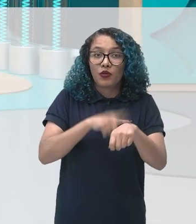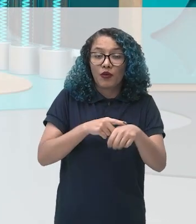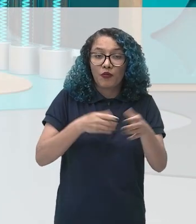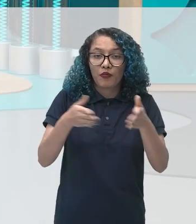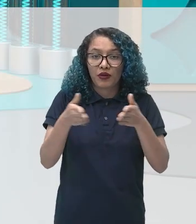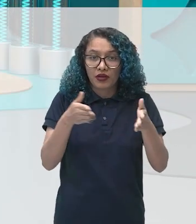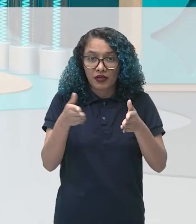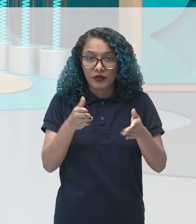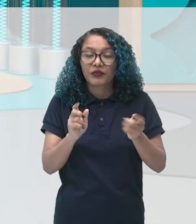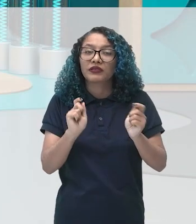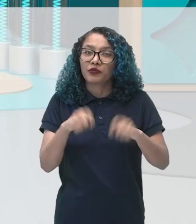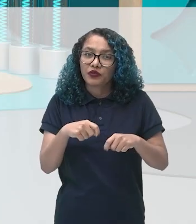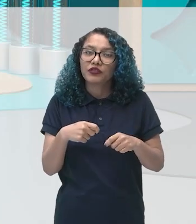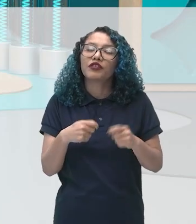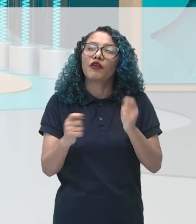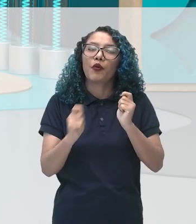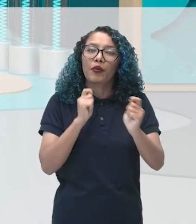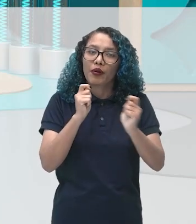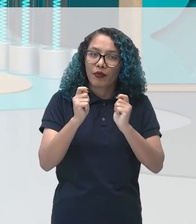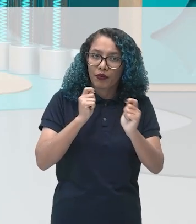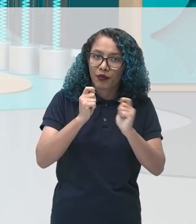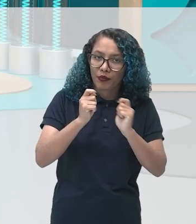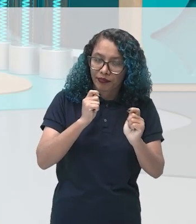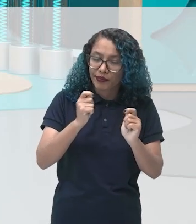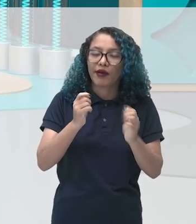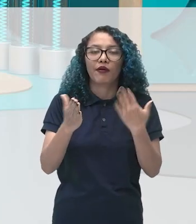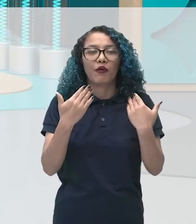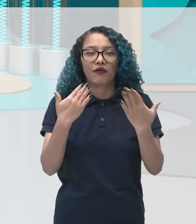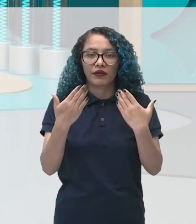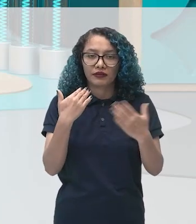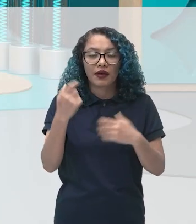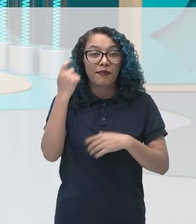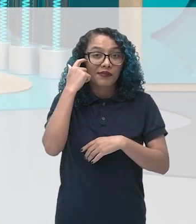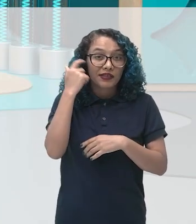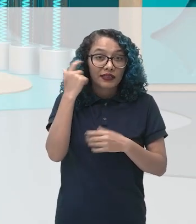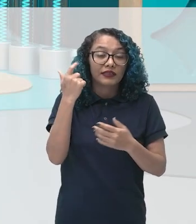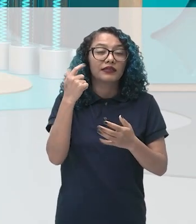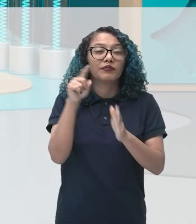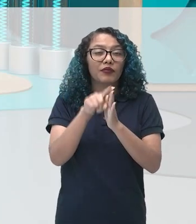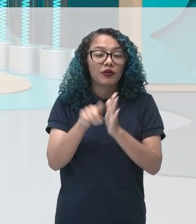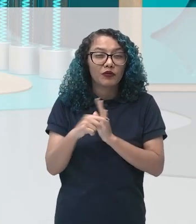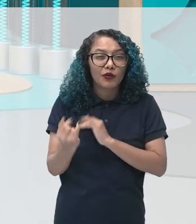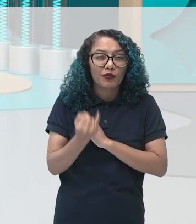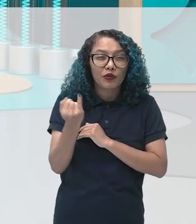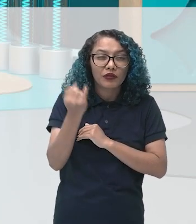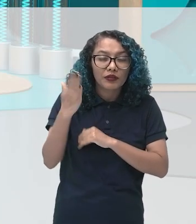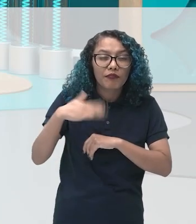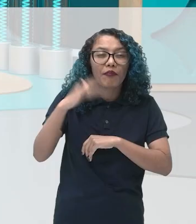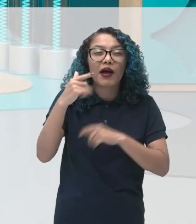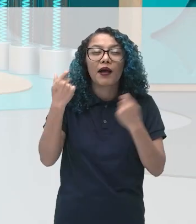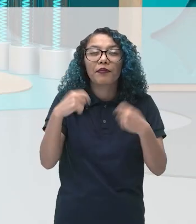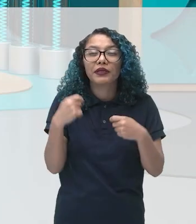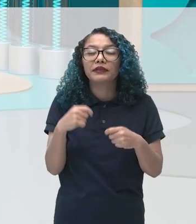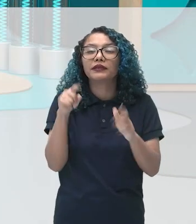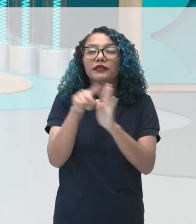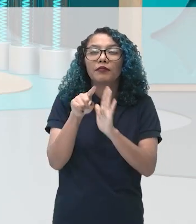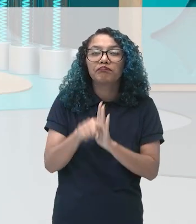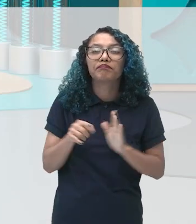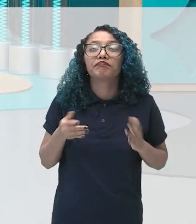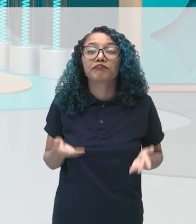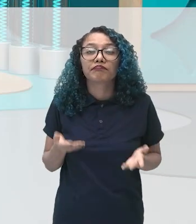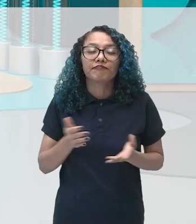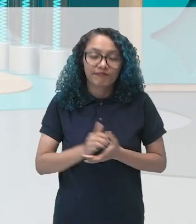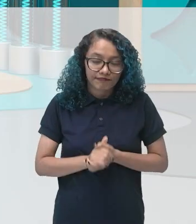dispõe para te conceder a entrevista. Pense, então, em quais perguntas são as mais importantes que devem ser feitas.